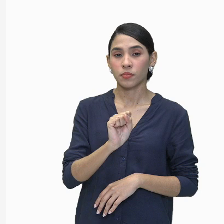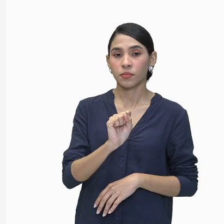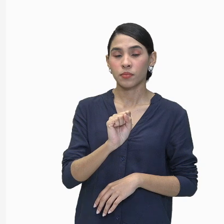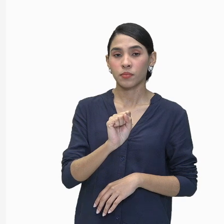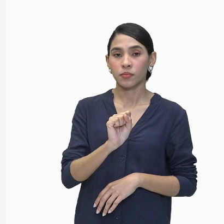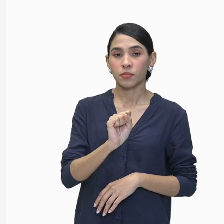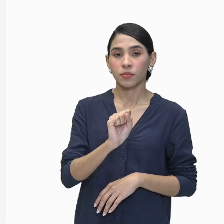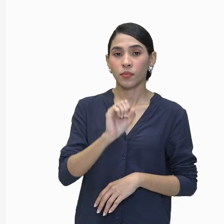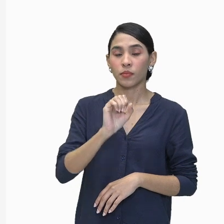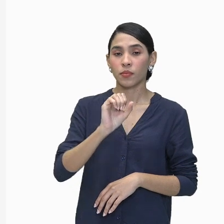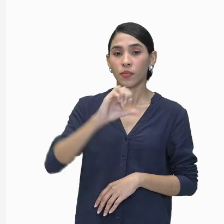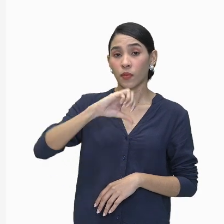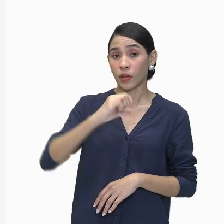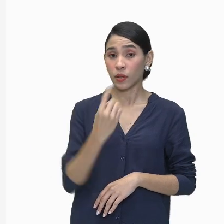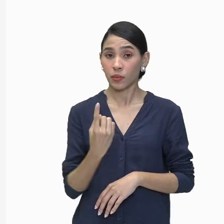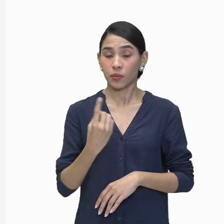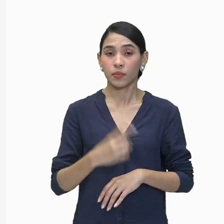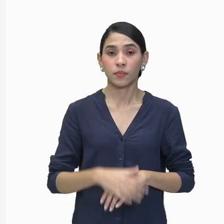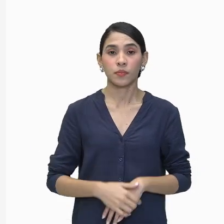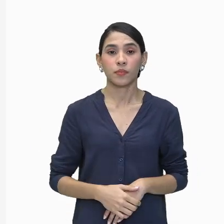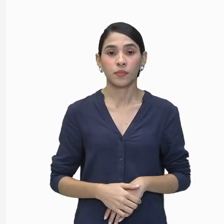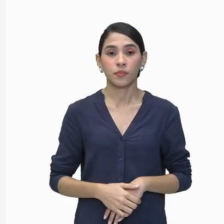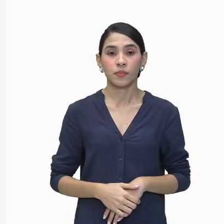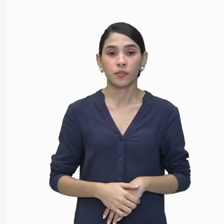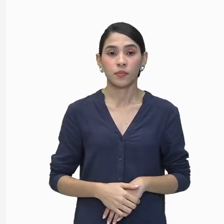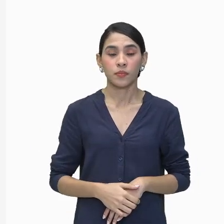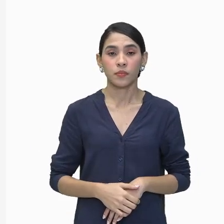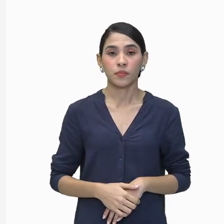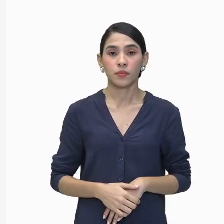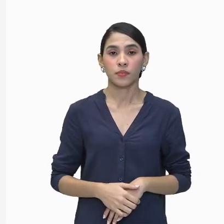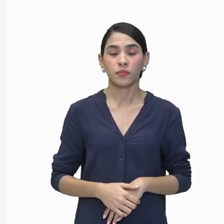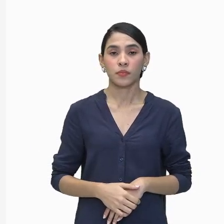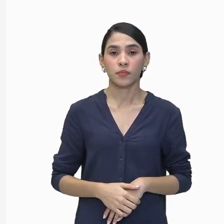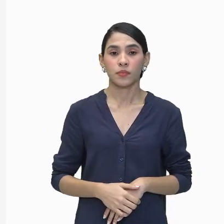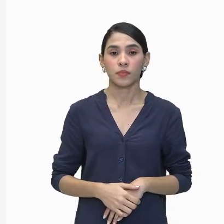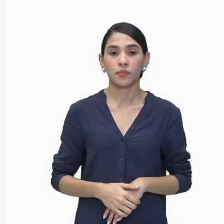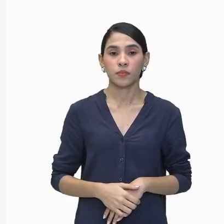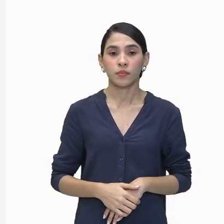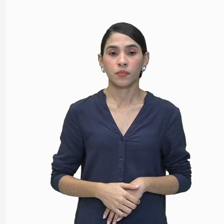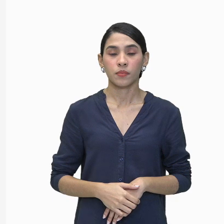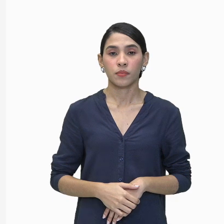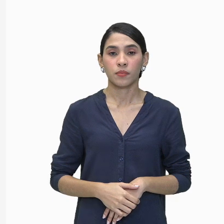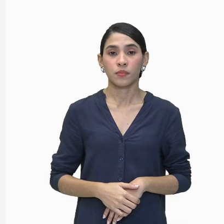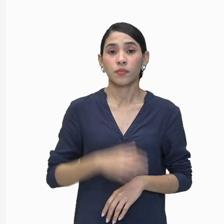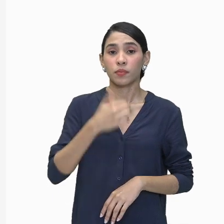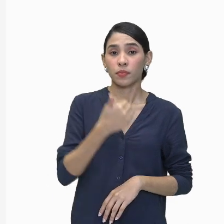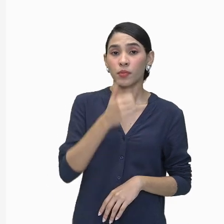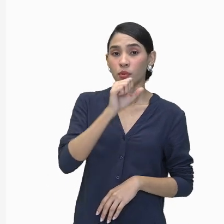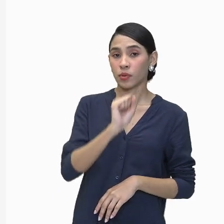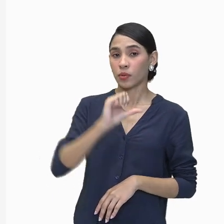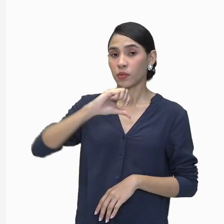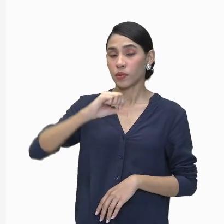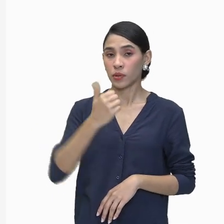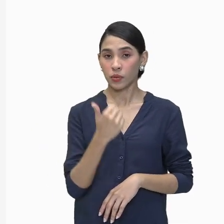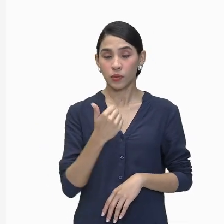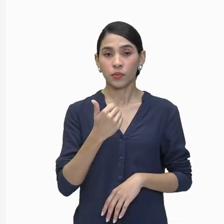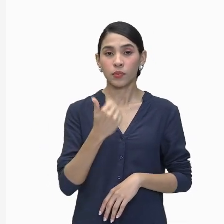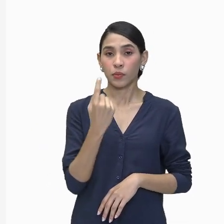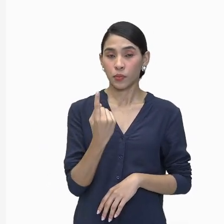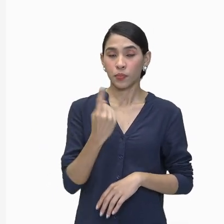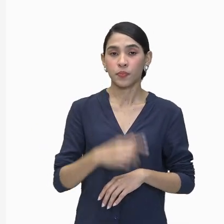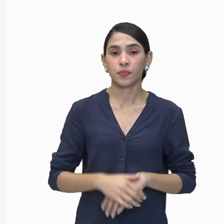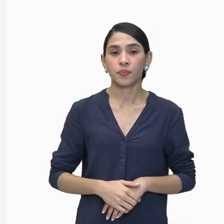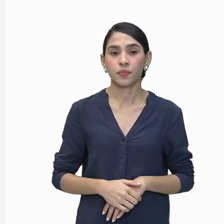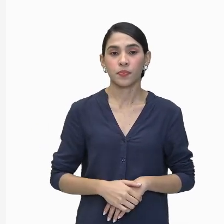1891, se eu não me engano, 88, 89, 90, 91, se não me falha a memória, né? Se eu não me engano,